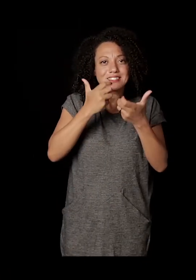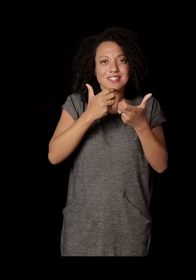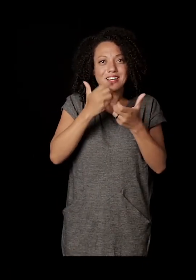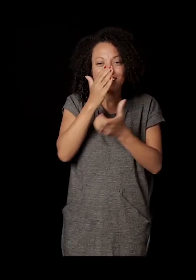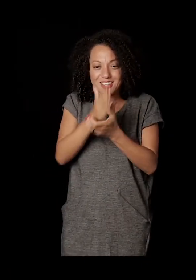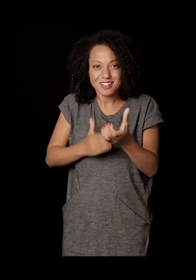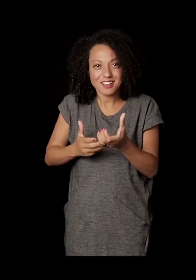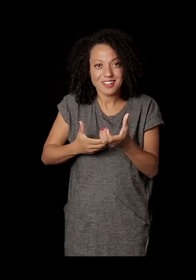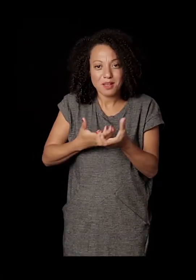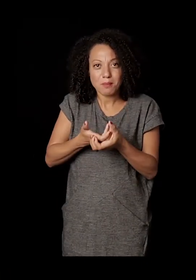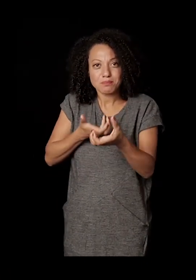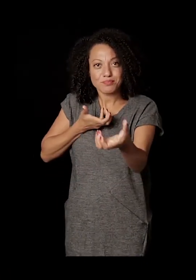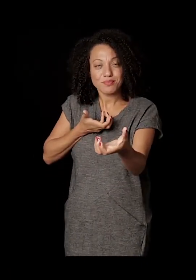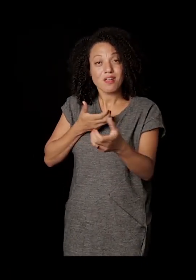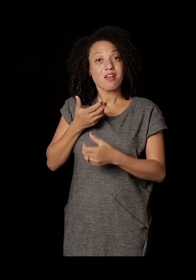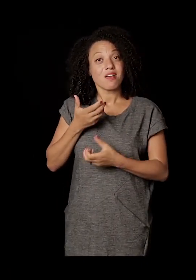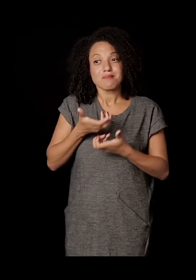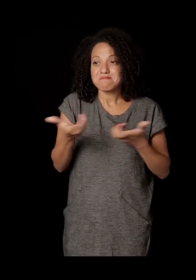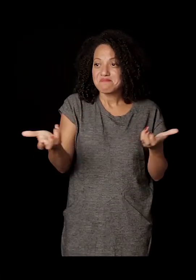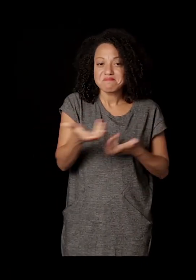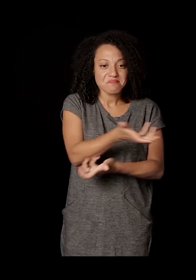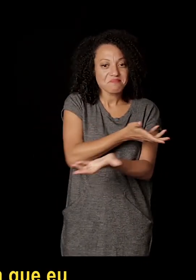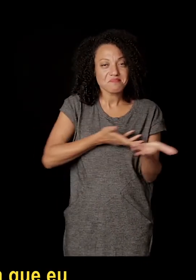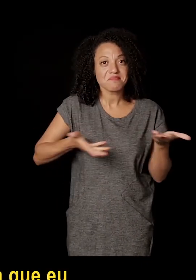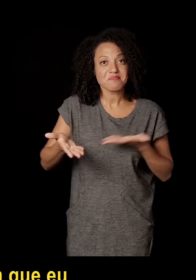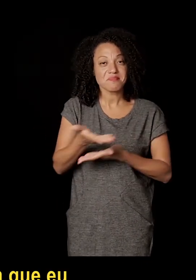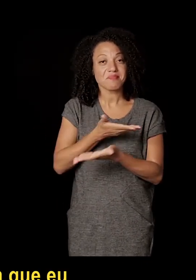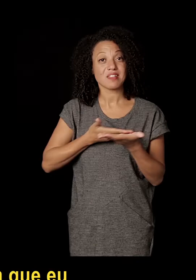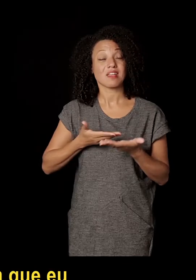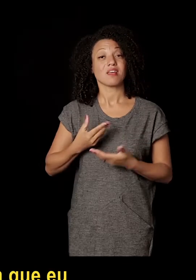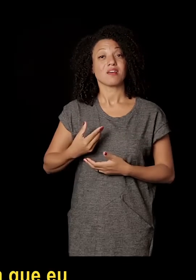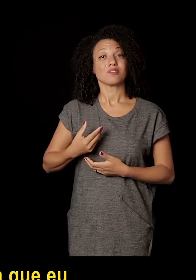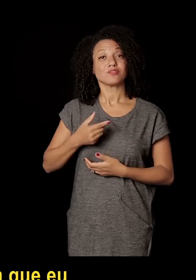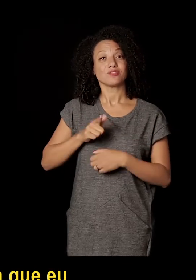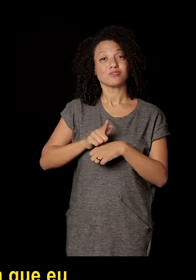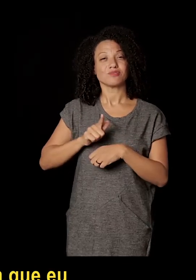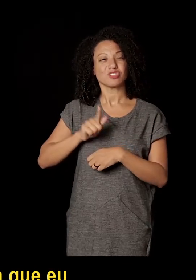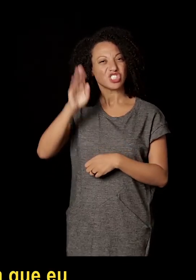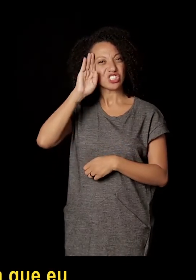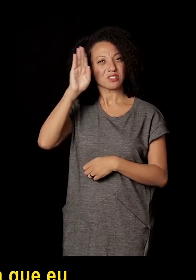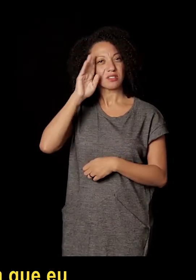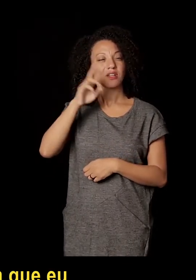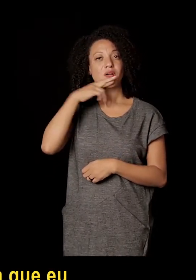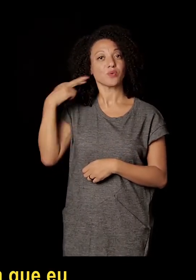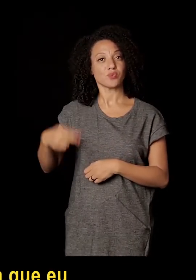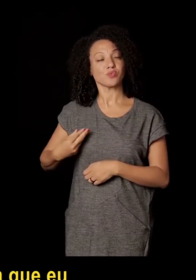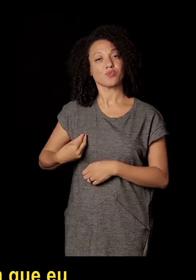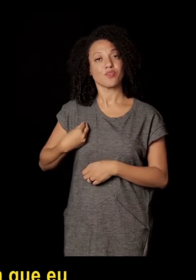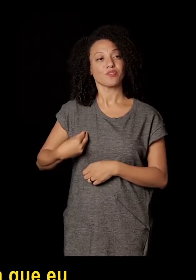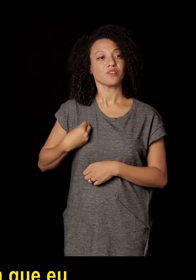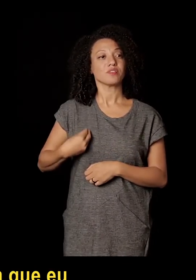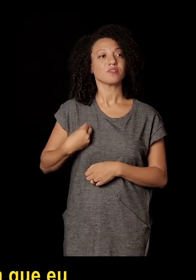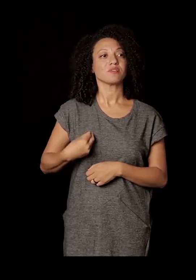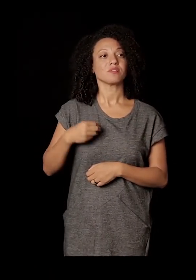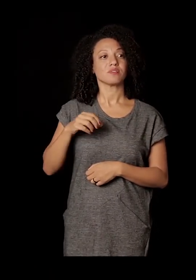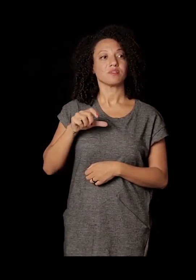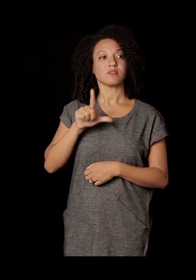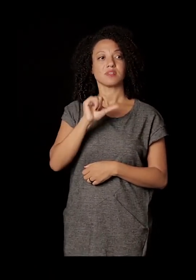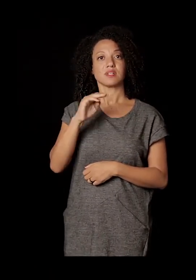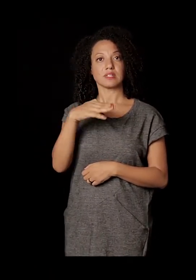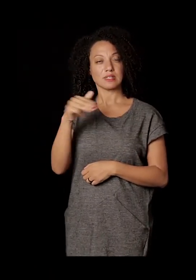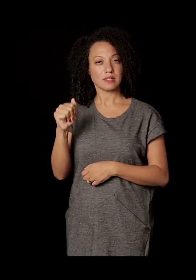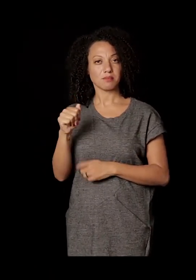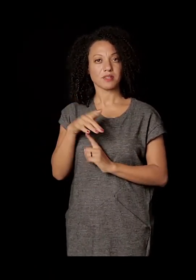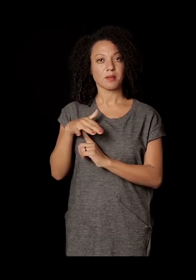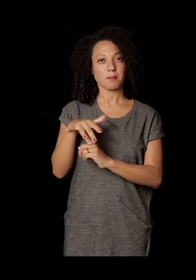ideia que eu tinha de um general russo que morava em Lima, na época que eu morei no exílio em Lima, em Miraflores, com San Isidro,